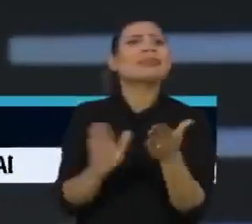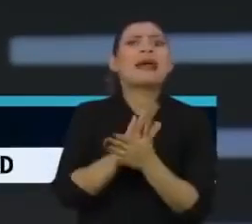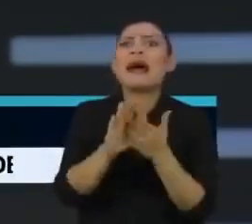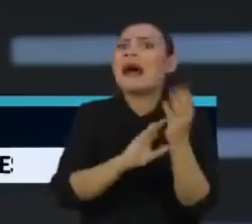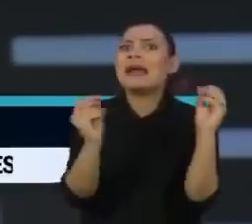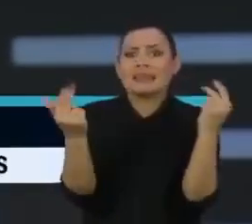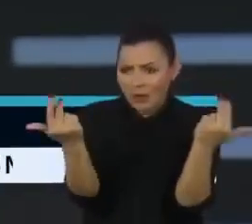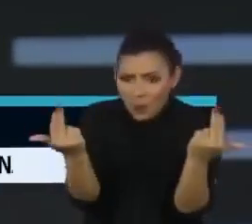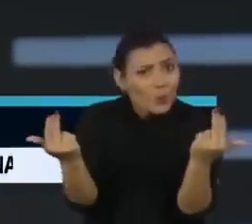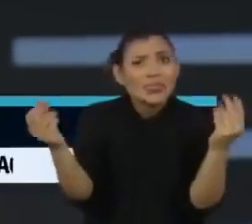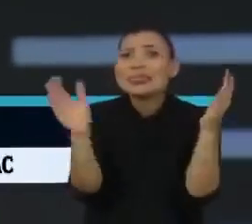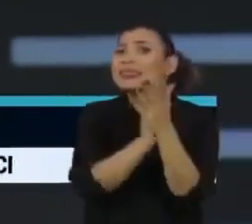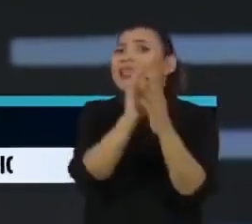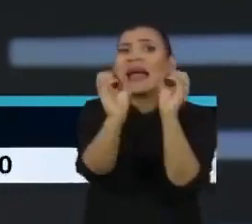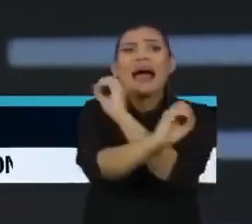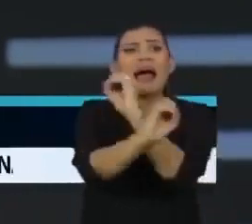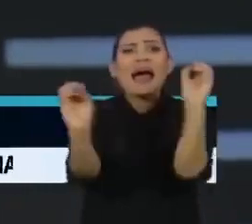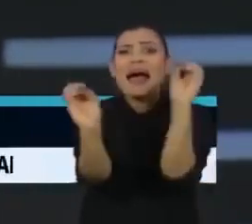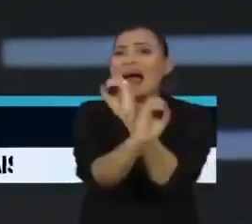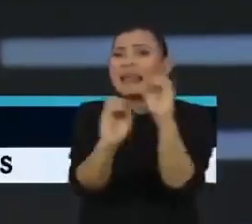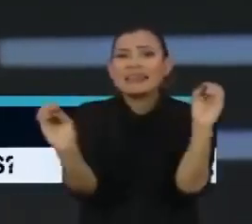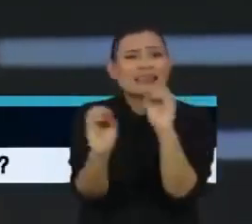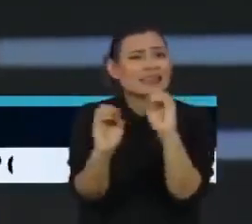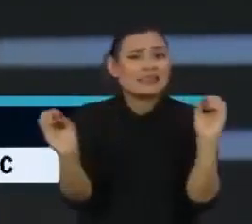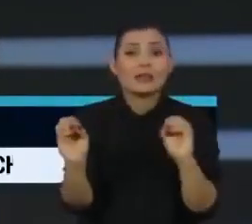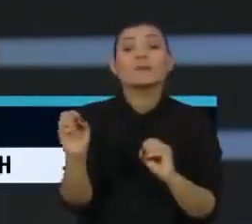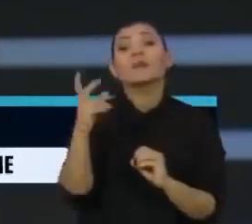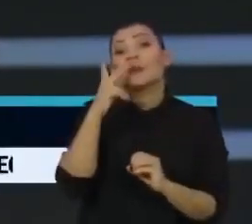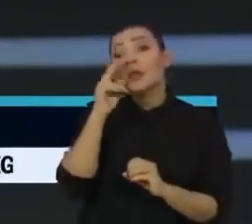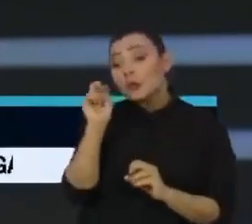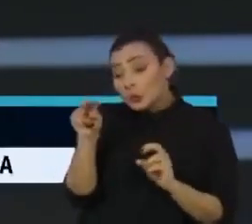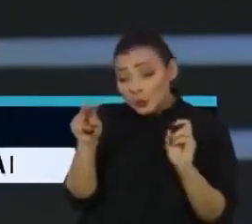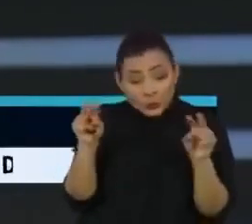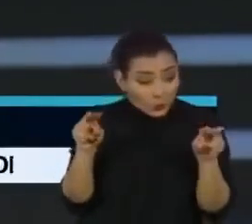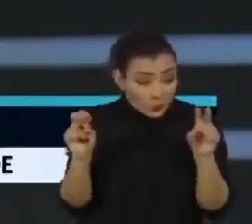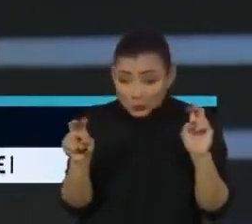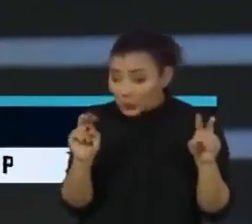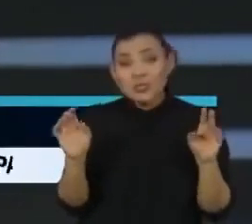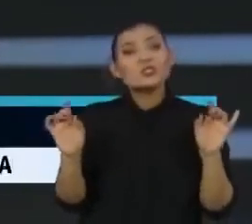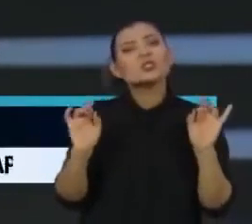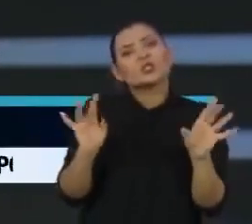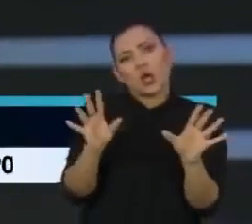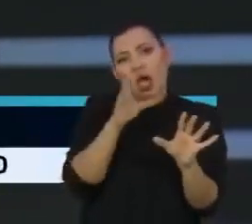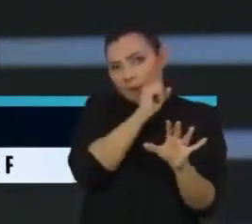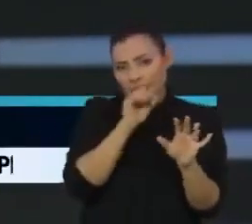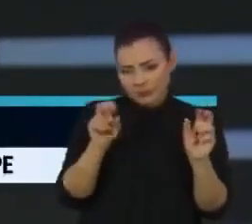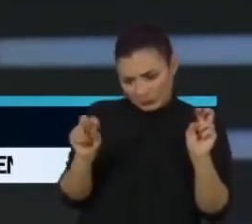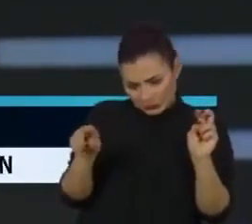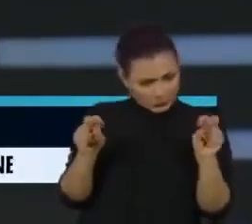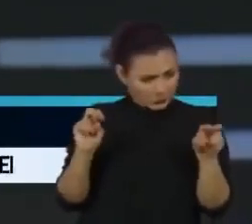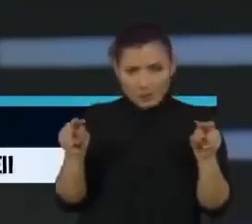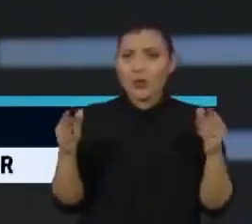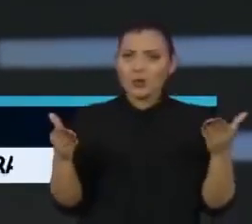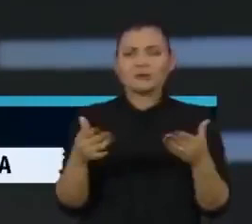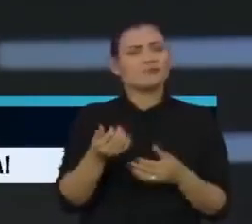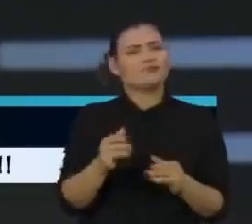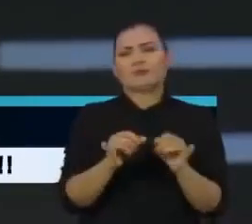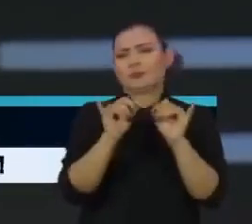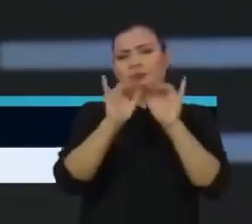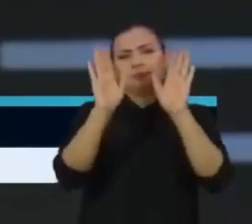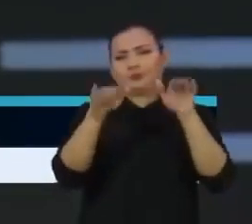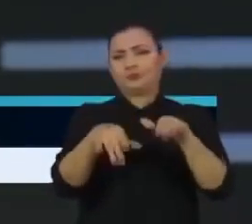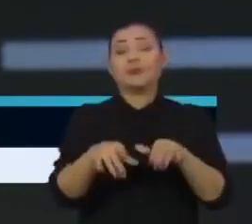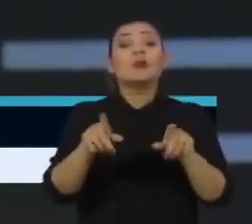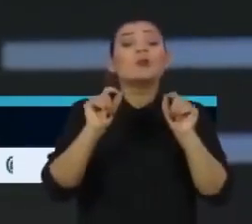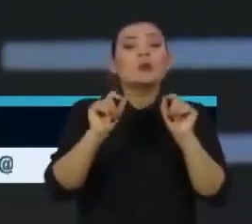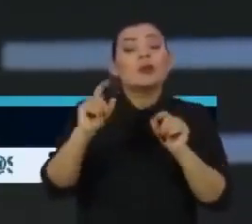Nenhum ponto. Ao contrário do que eu leio, até andei lendo hoje aí, passando os olhos, leitura diagonal, né, para não fazer mal. Bobagem. Tem de